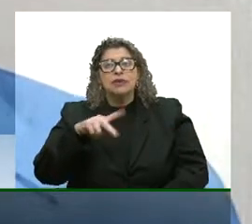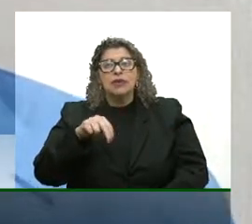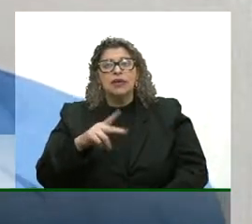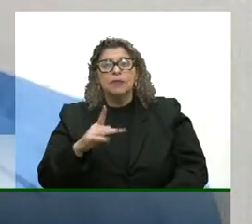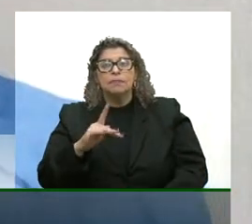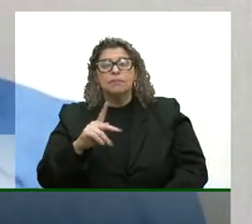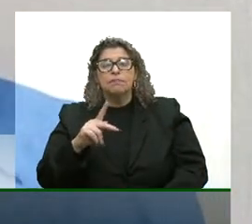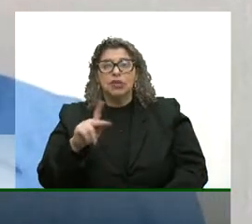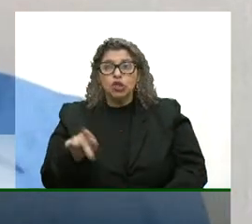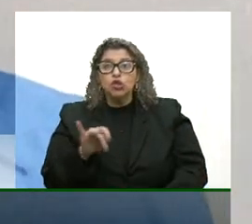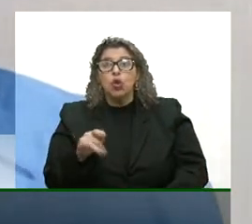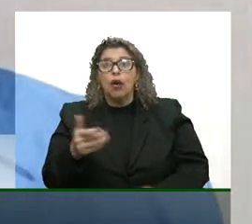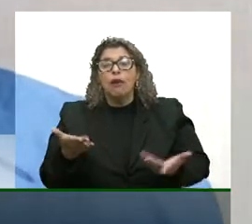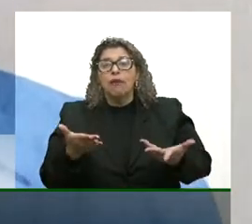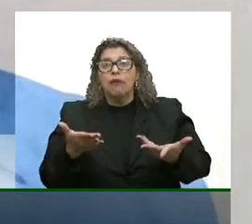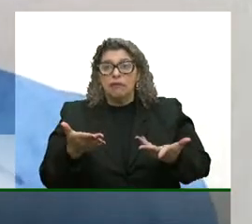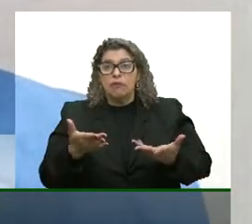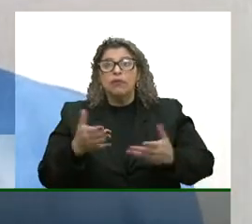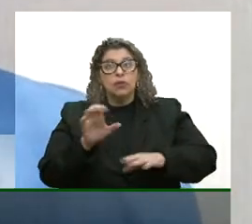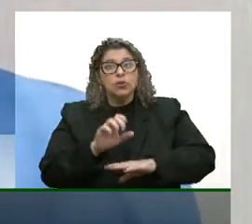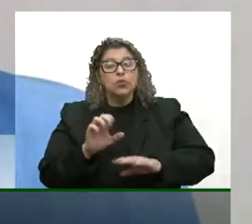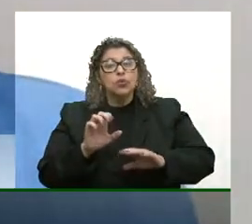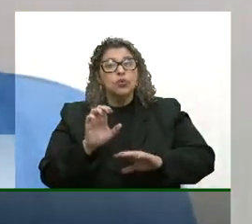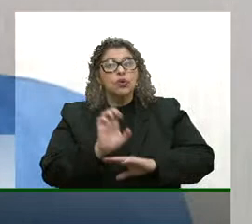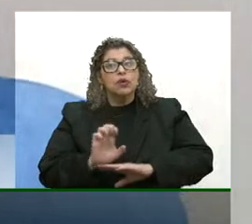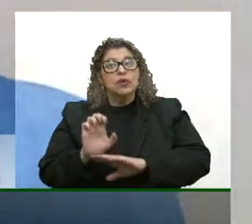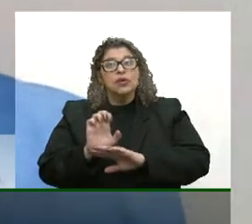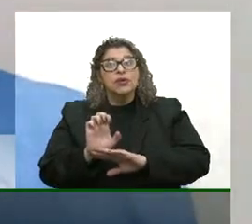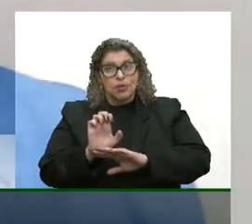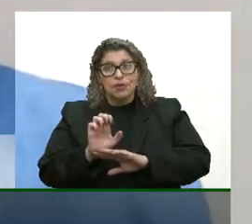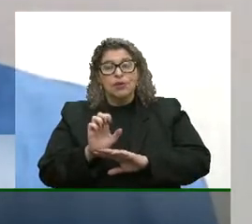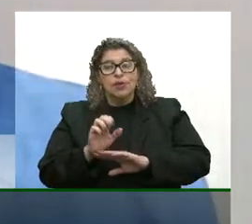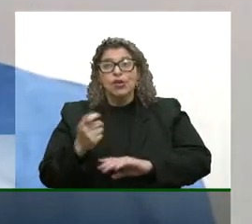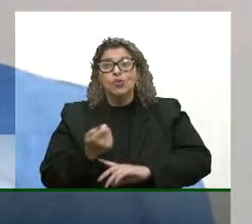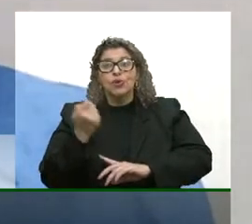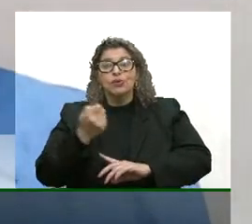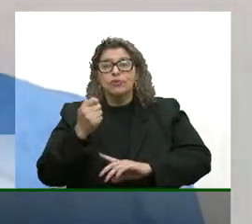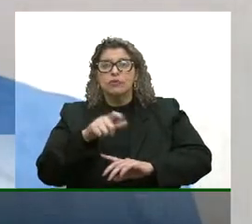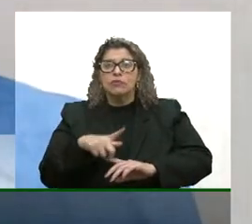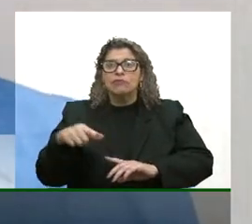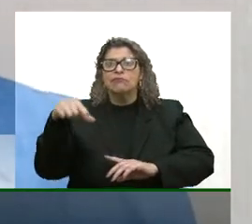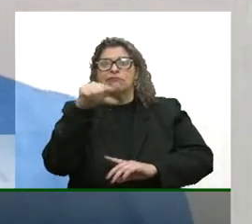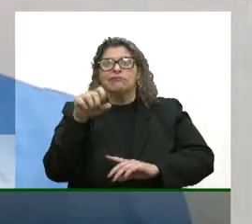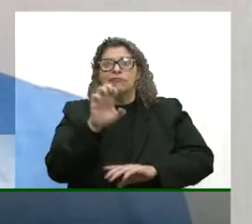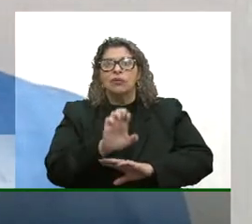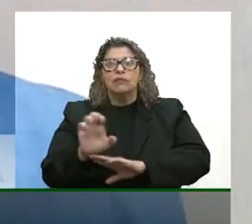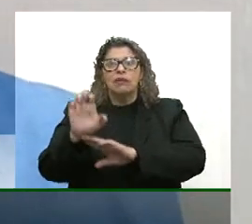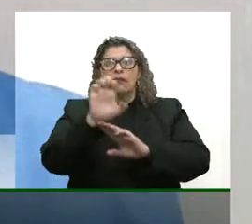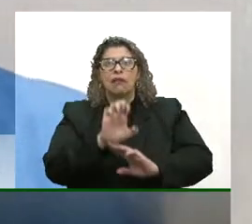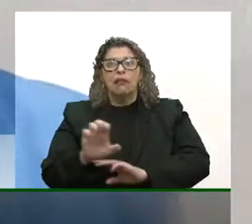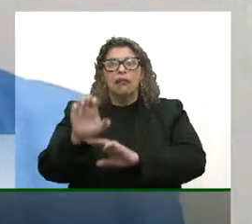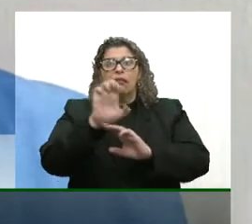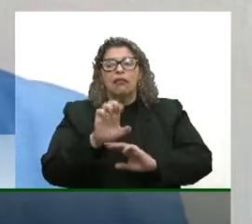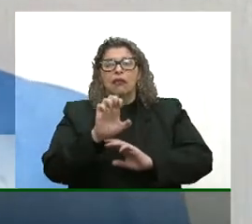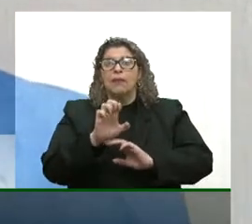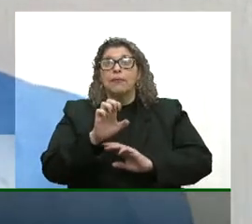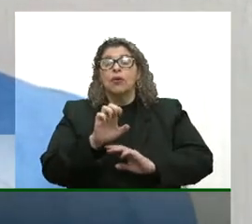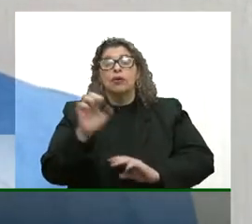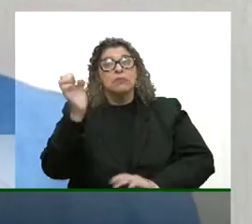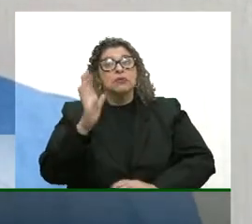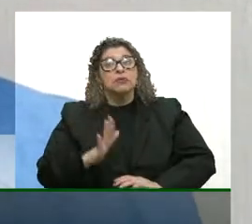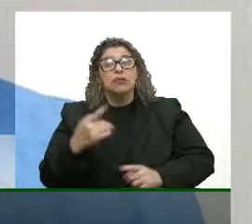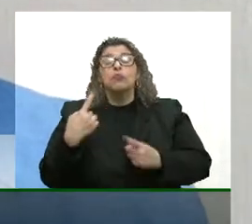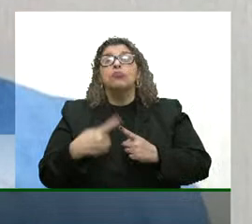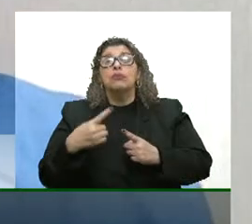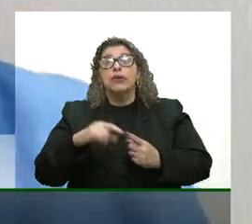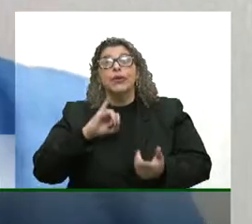Rio Grande do Sul e veja os nossos CNPJs passando torres, cruzando o Mampituba e explorando outros espaços Brasil acima, principalmente pela questão